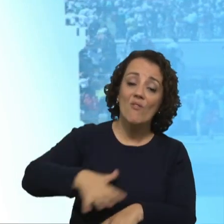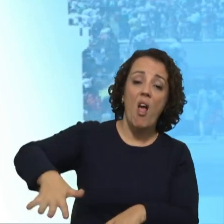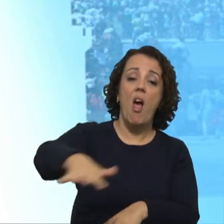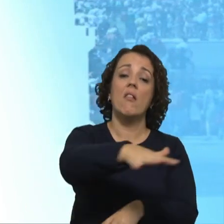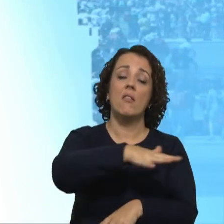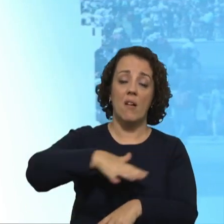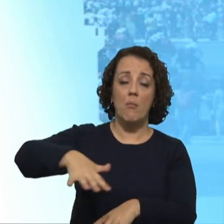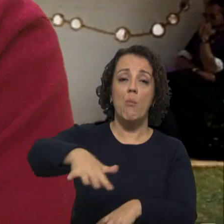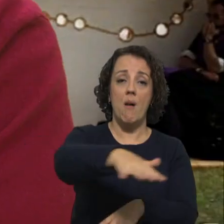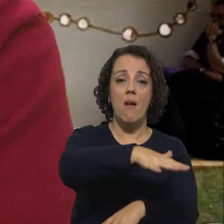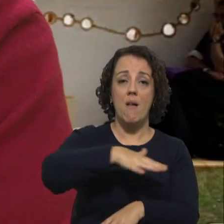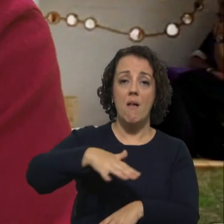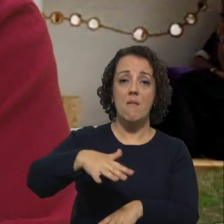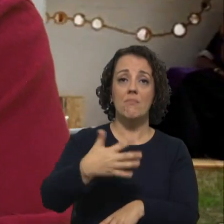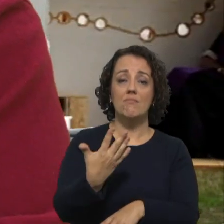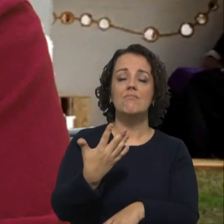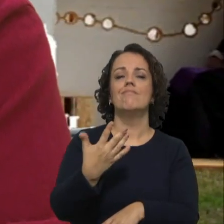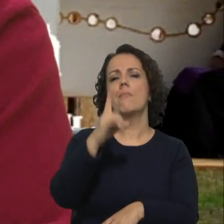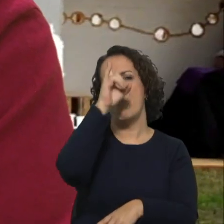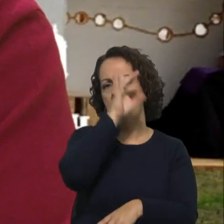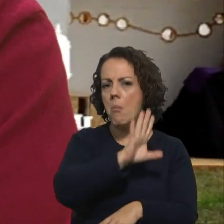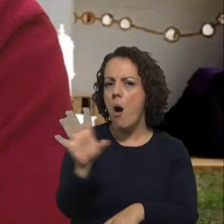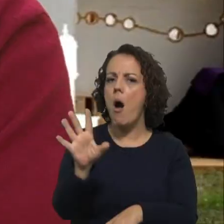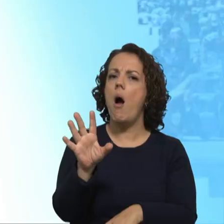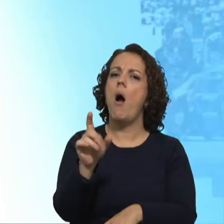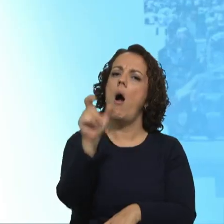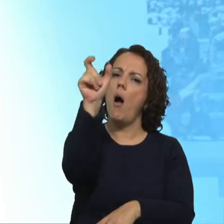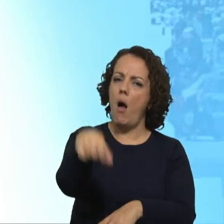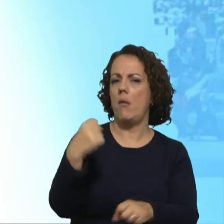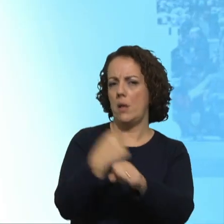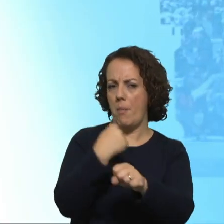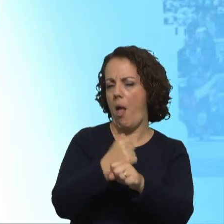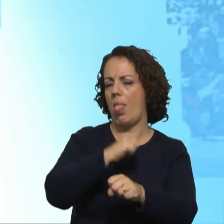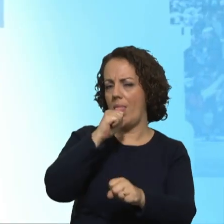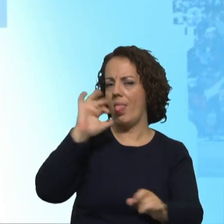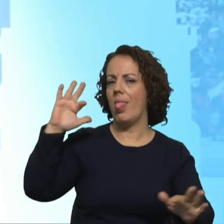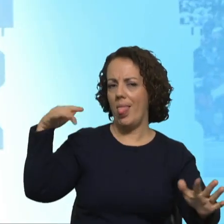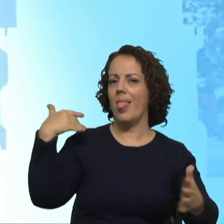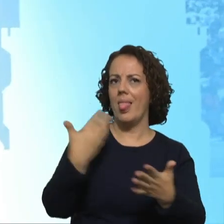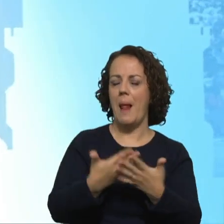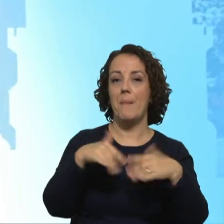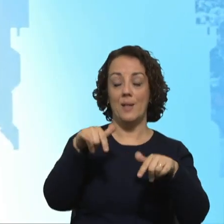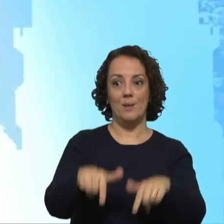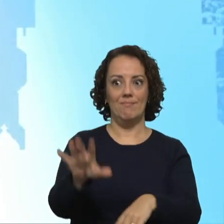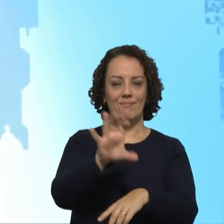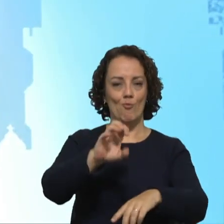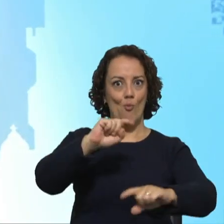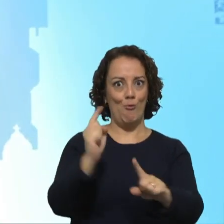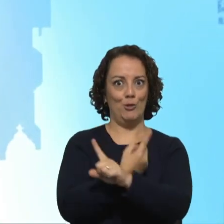novidade no trabalho que tens desenvolvido. Desta vez foi muito diferente e